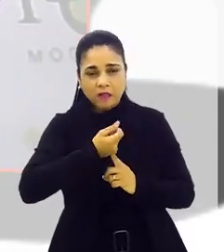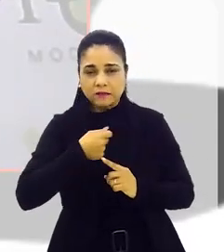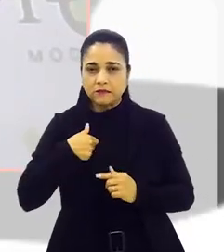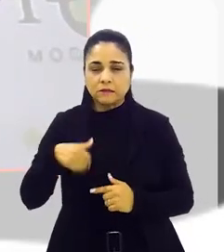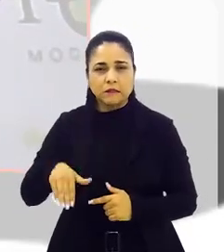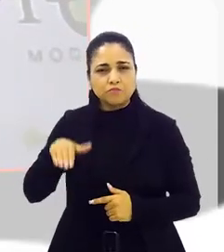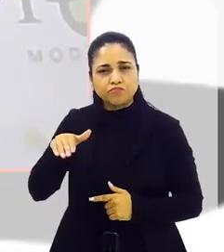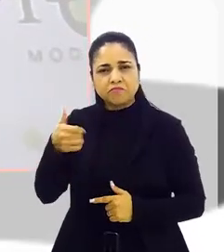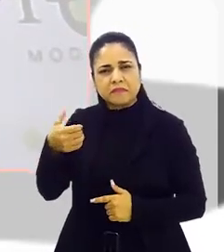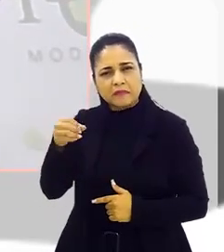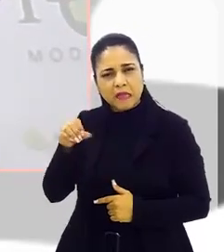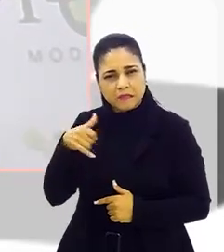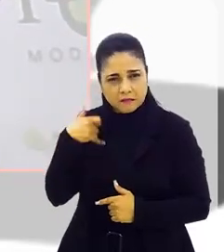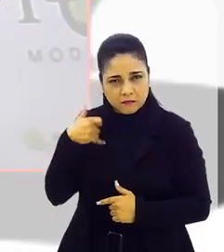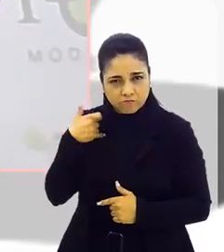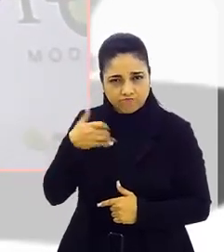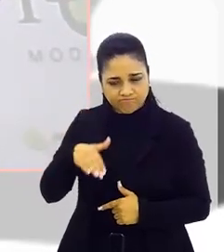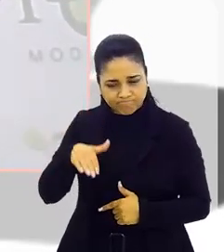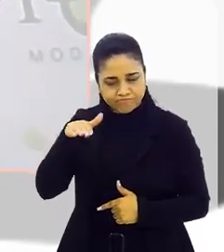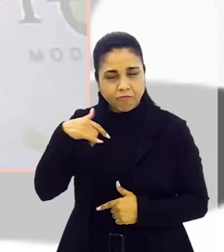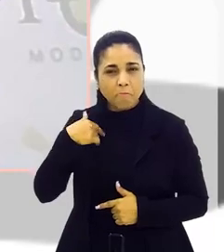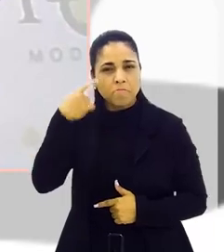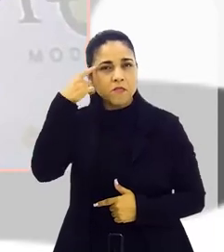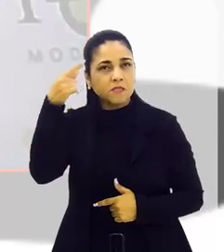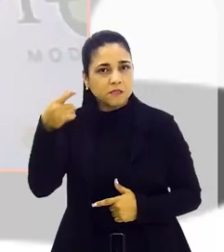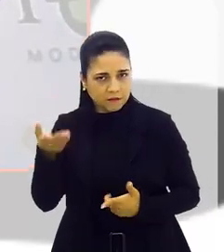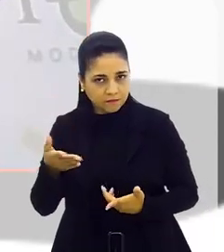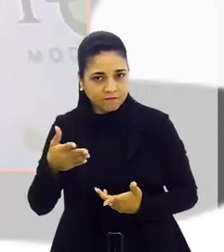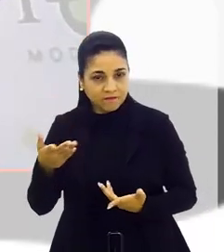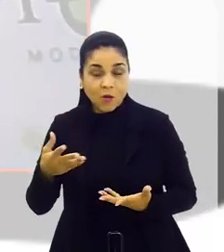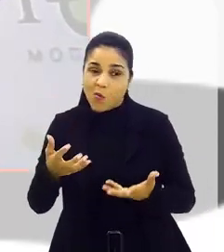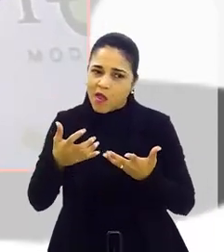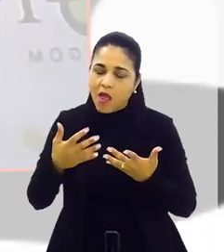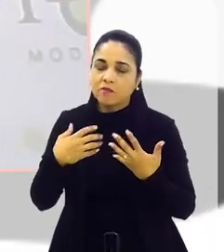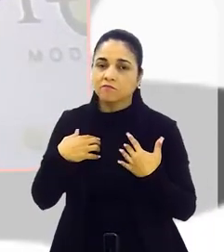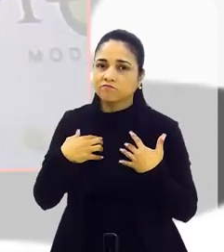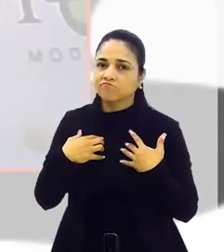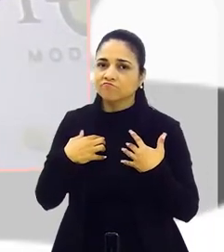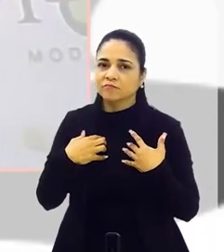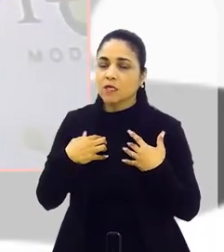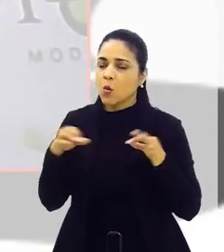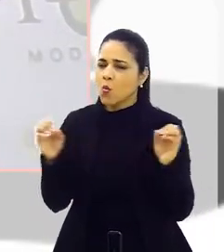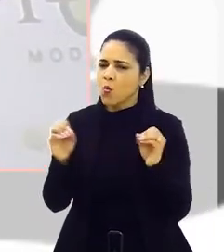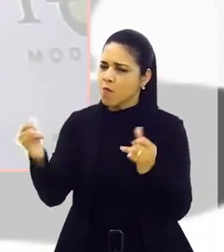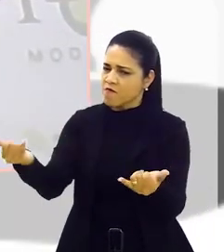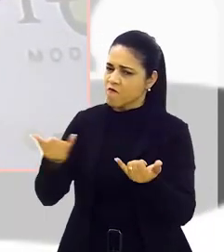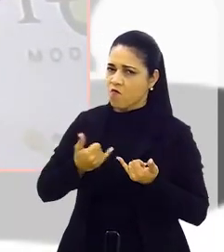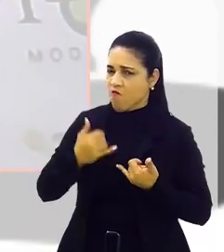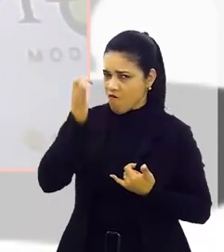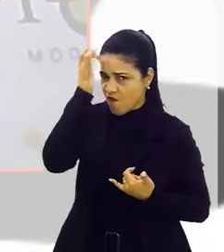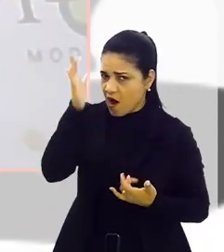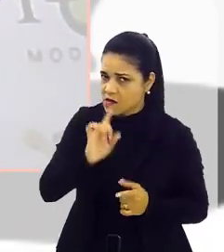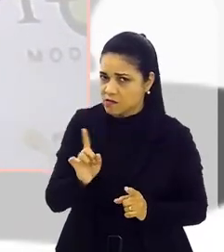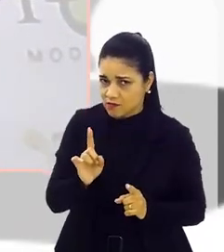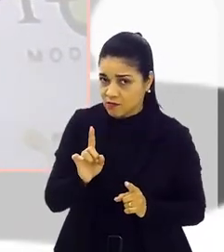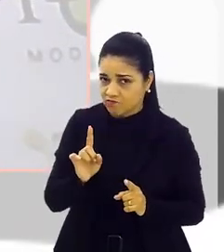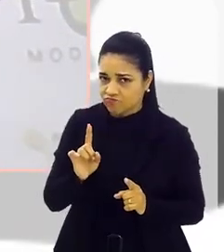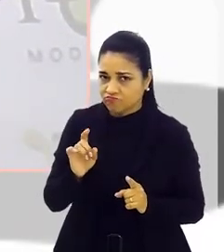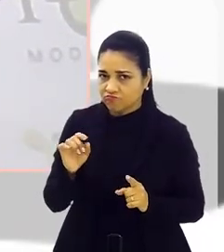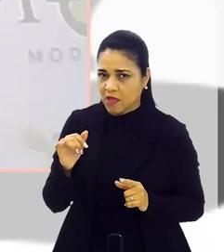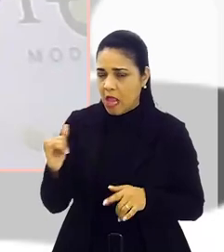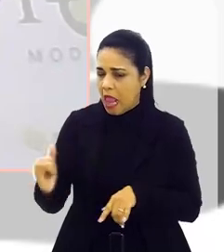ser artista, desde 10 anos de idade. Eu falei, cara, vambora. E ninguém disse para mim que seria